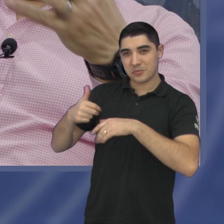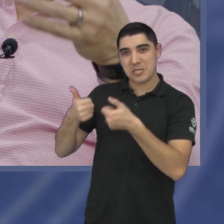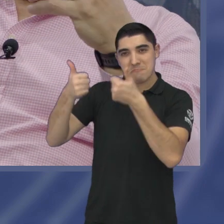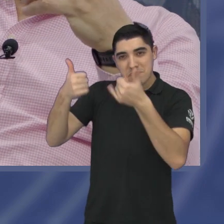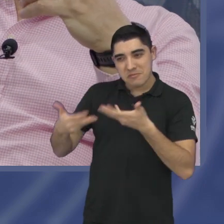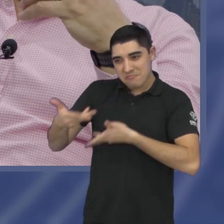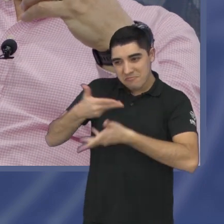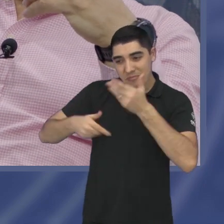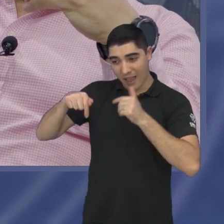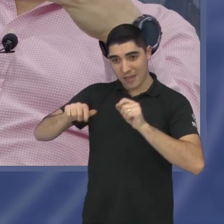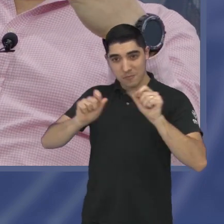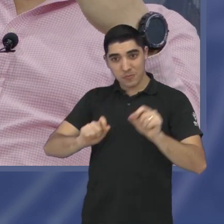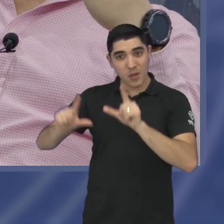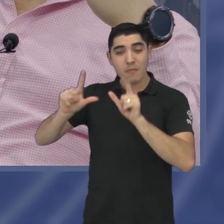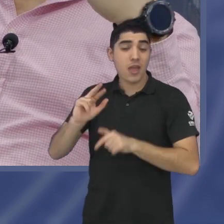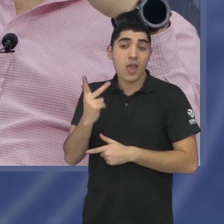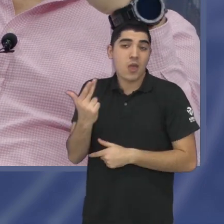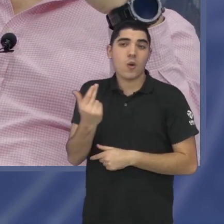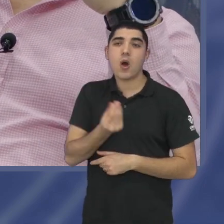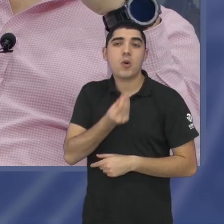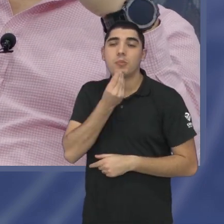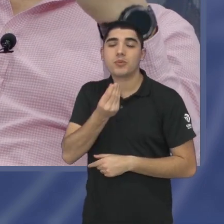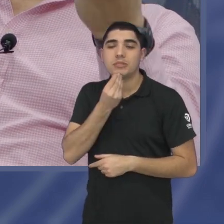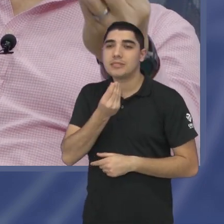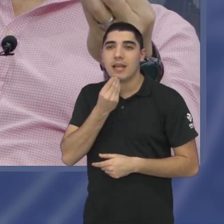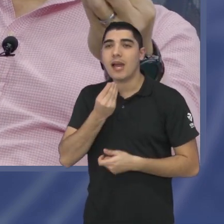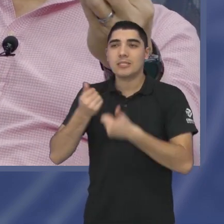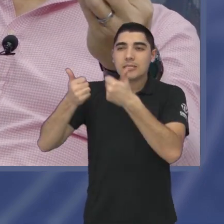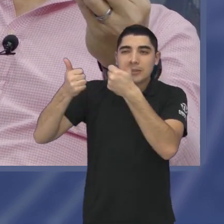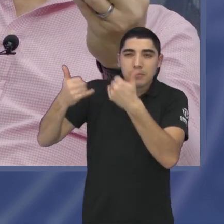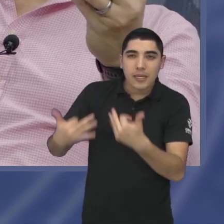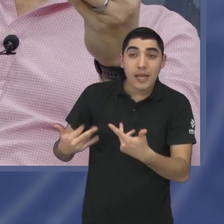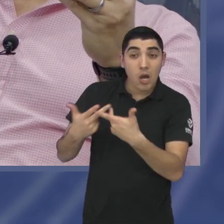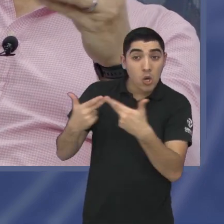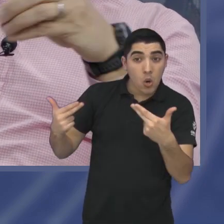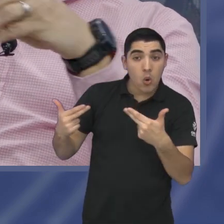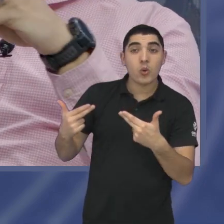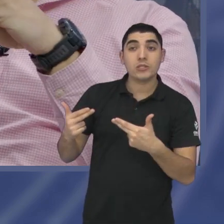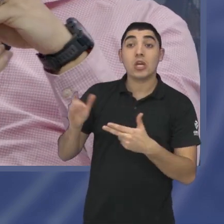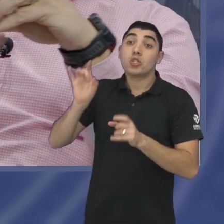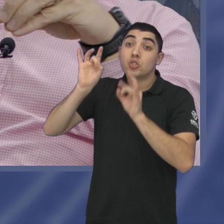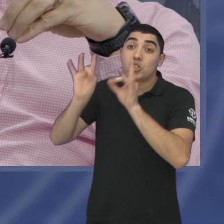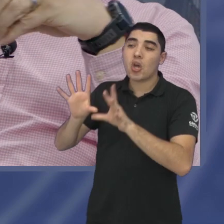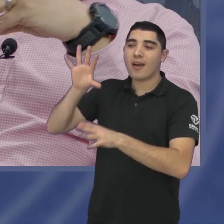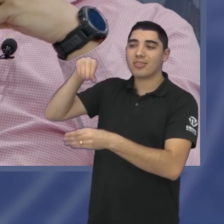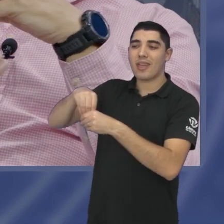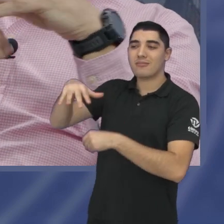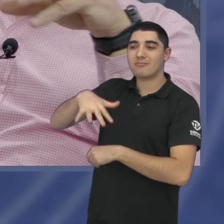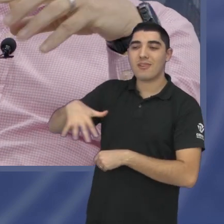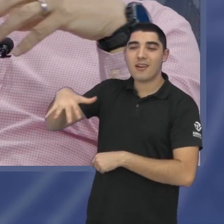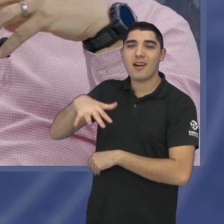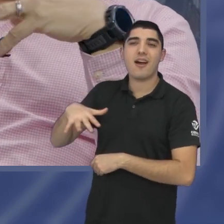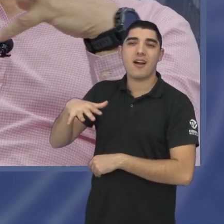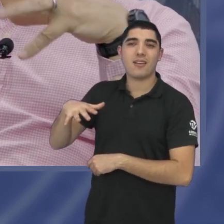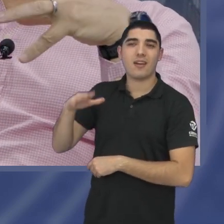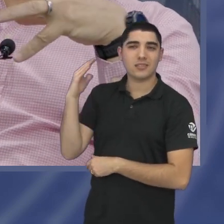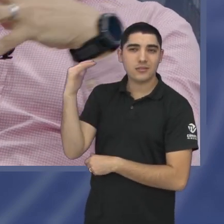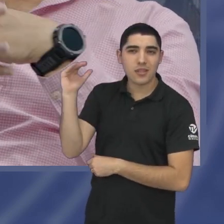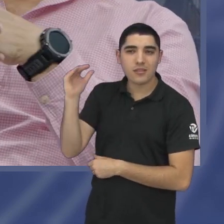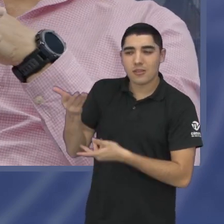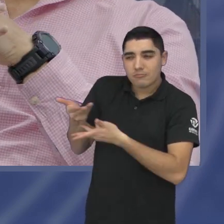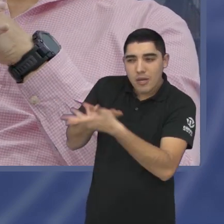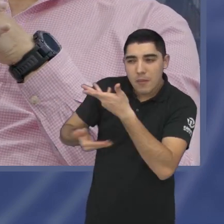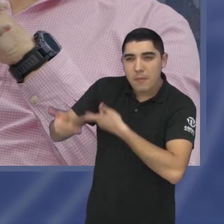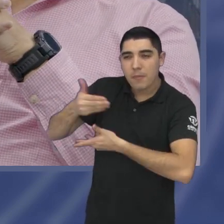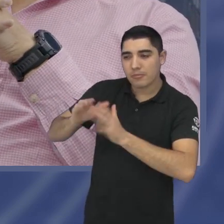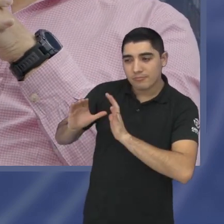estar fazendo o programa, é uma oportunidade da gente trazer coisas que ficam dentro da academia, né, das instituições de